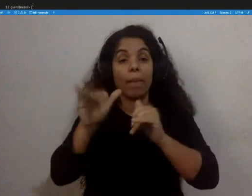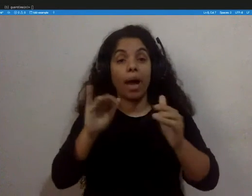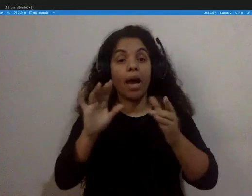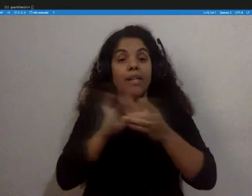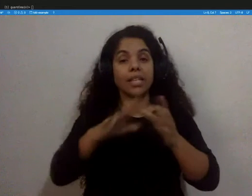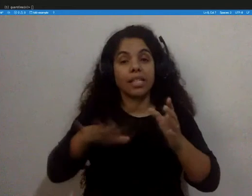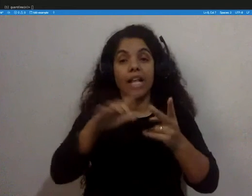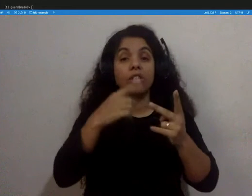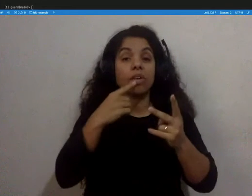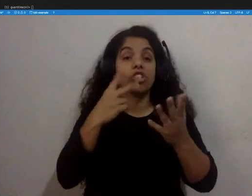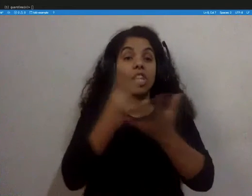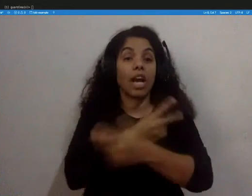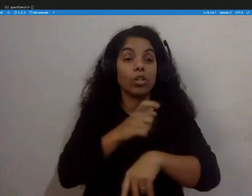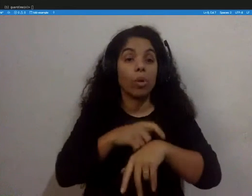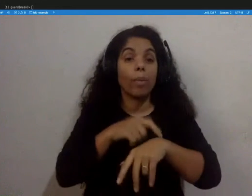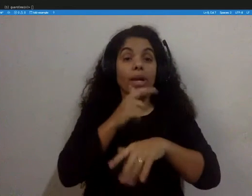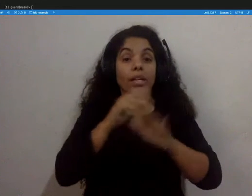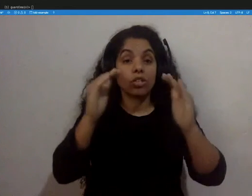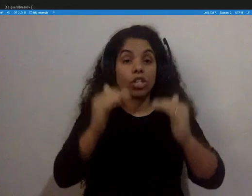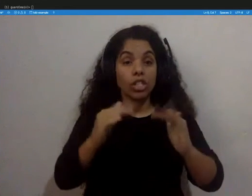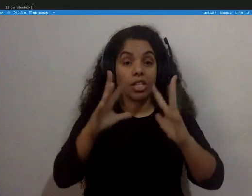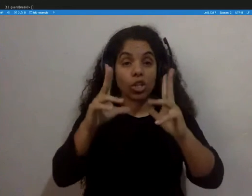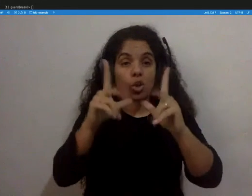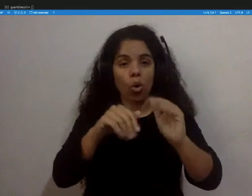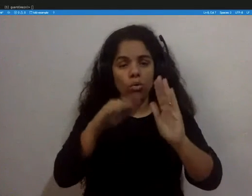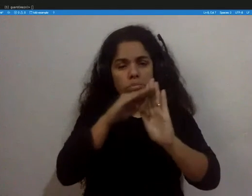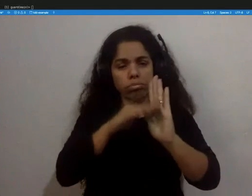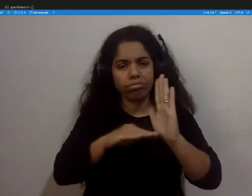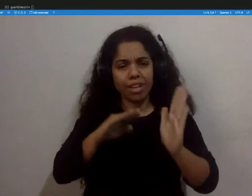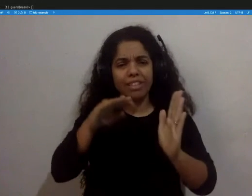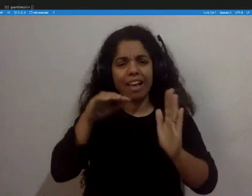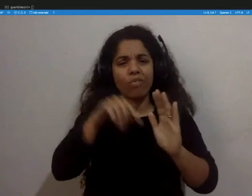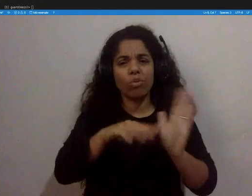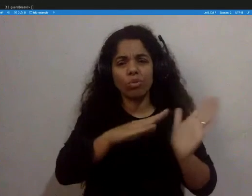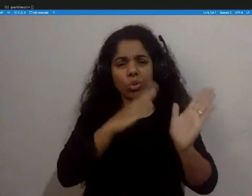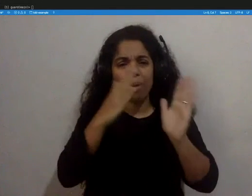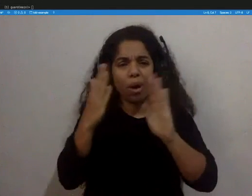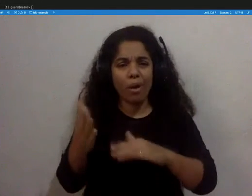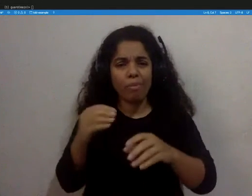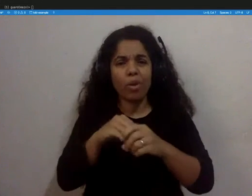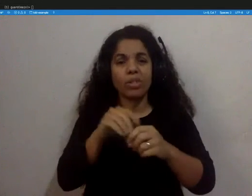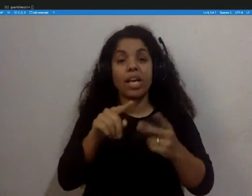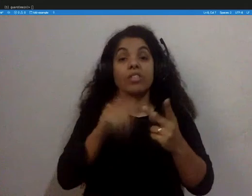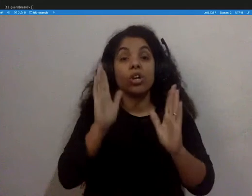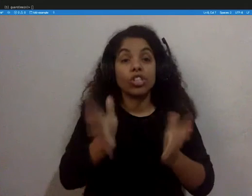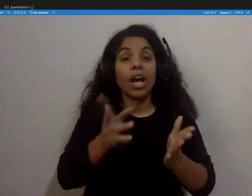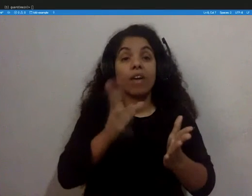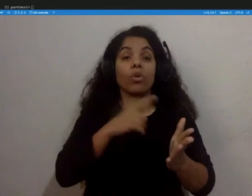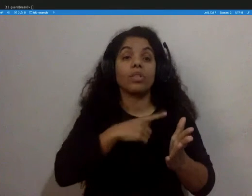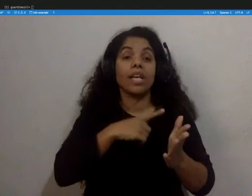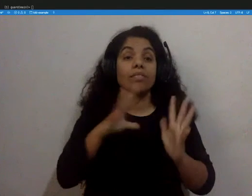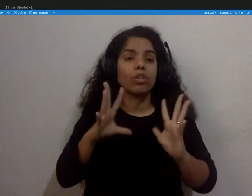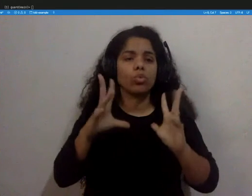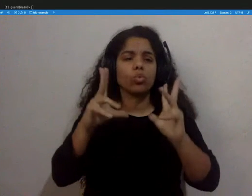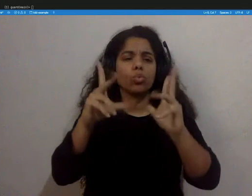num momento que, quando a gente descer todo o nível até o fundo do meu processo, eu já vou ter meio que feito tudo